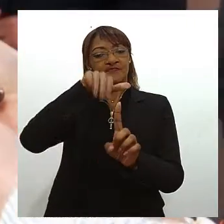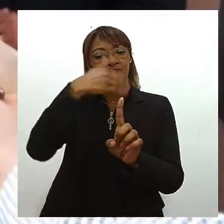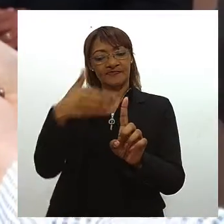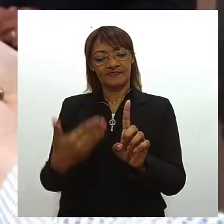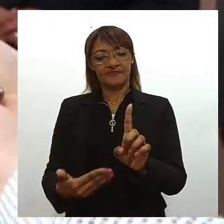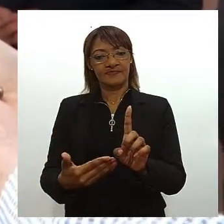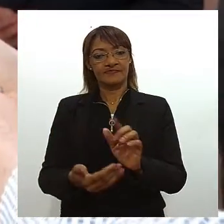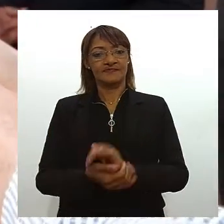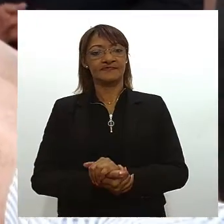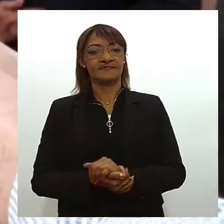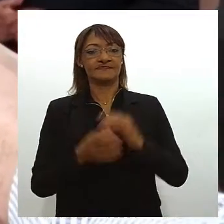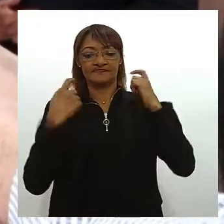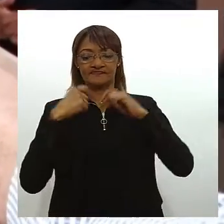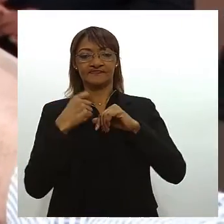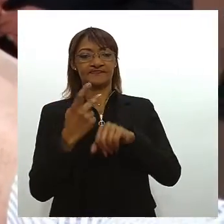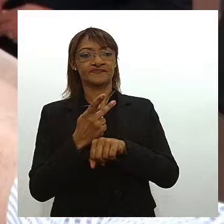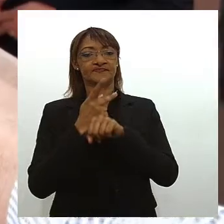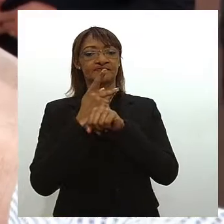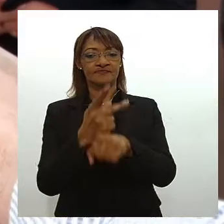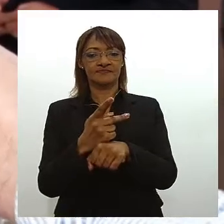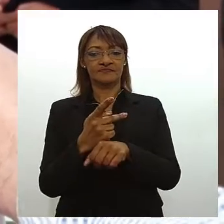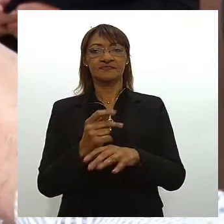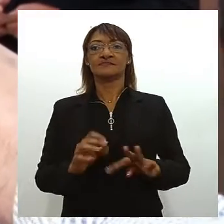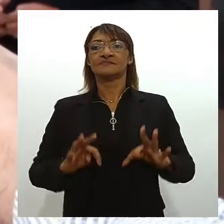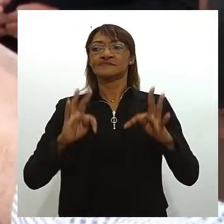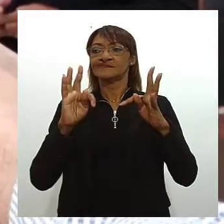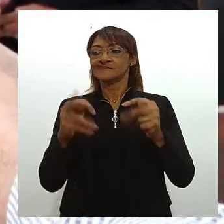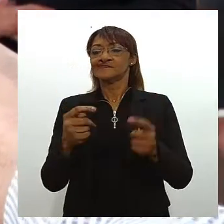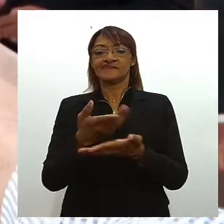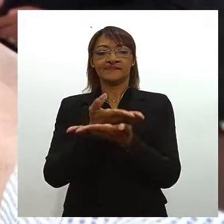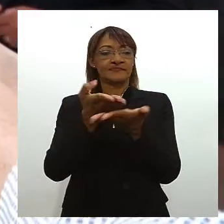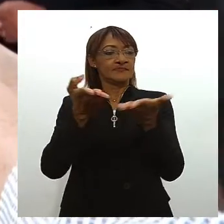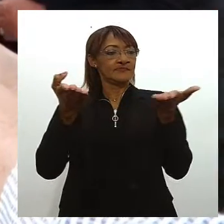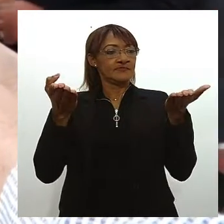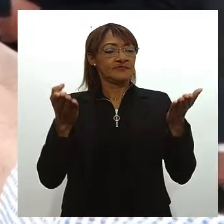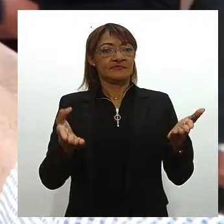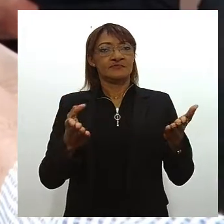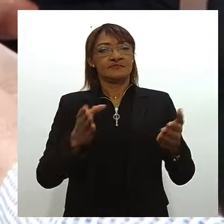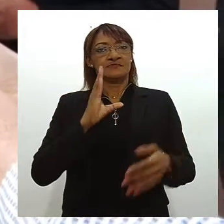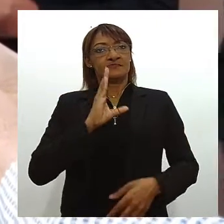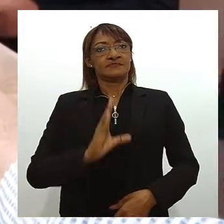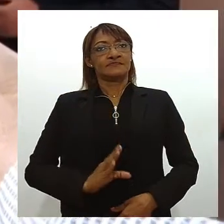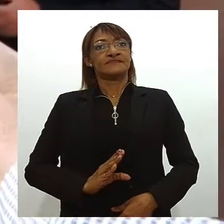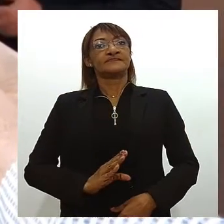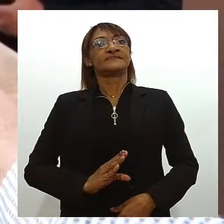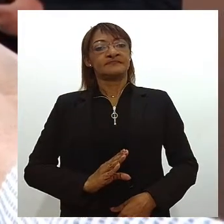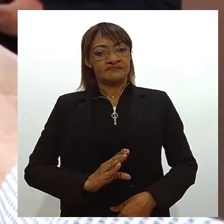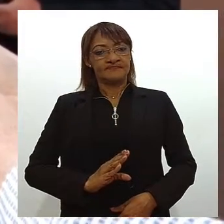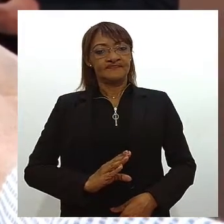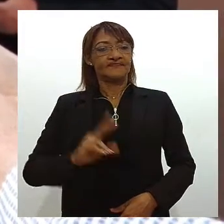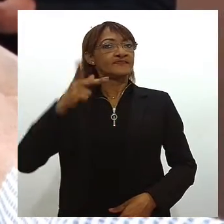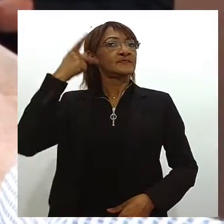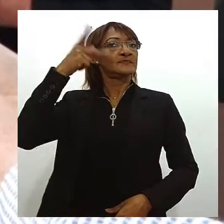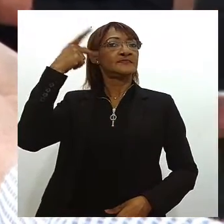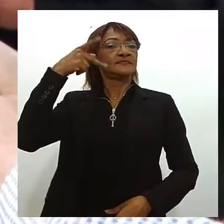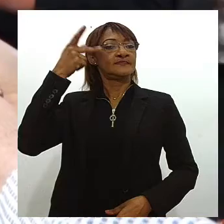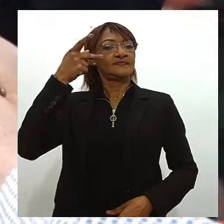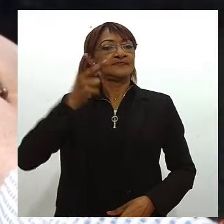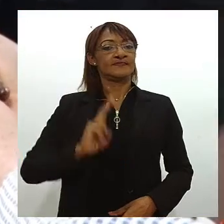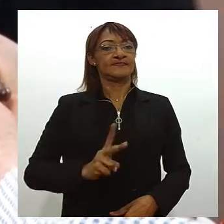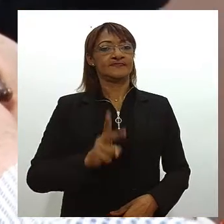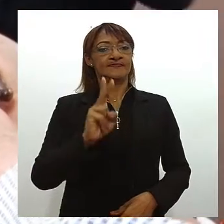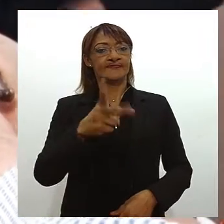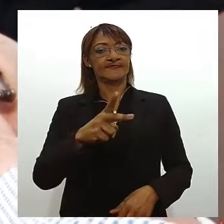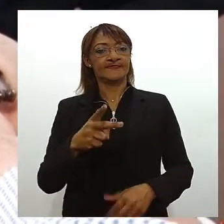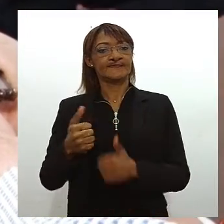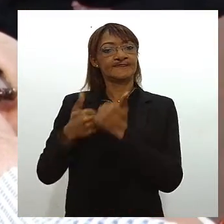Instituímos essa medalha para homenagear a todos esses cidadãos. A todo cidadão, todo político que contribuiu